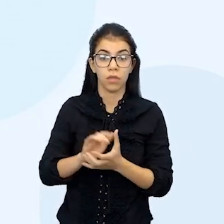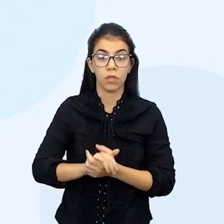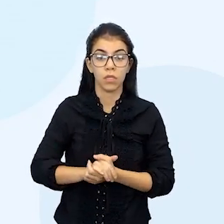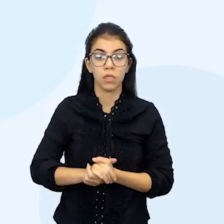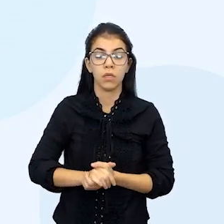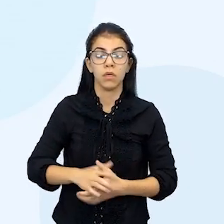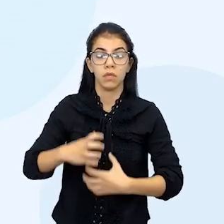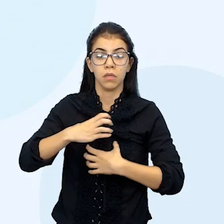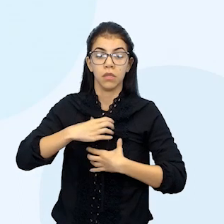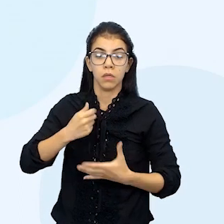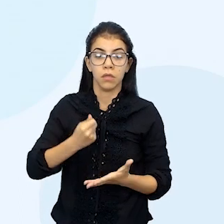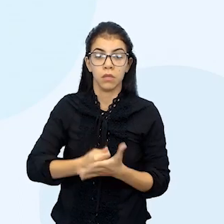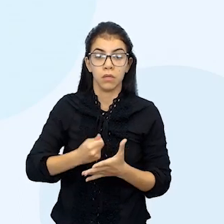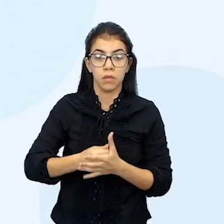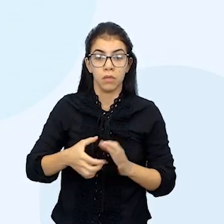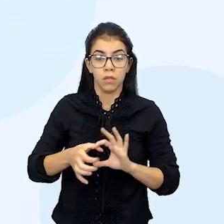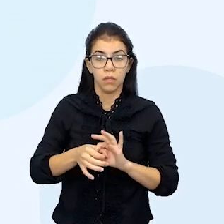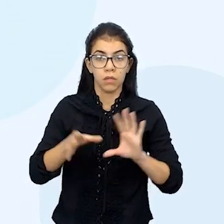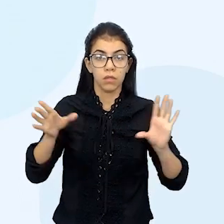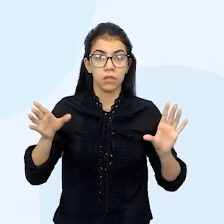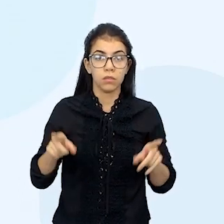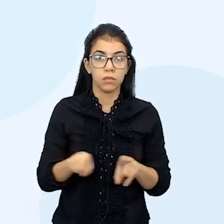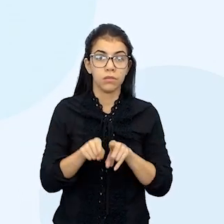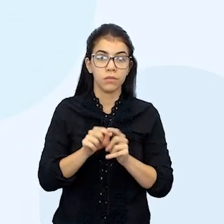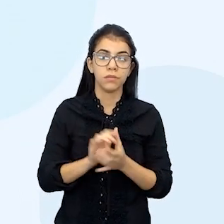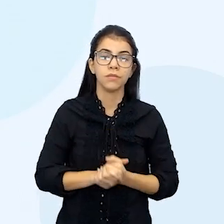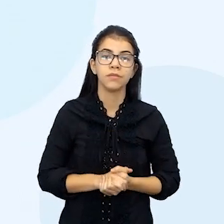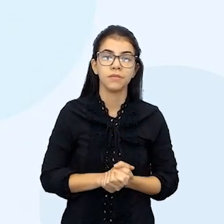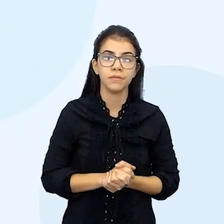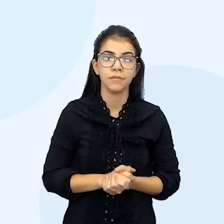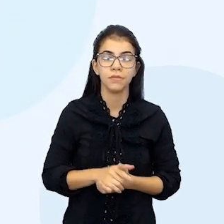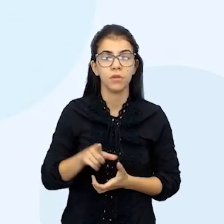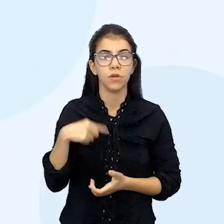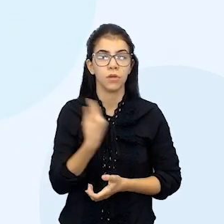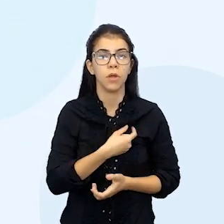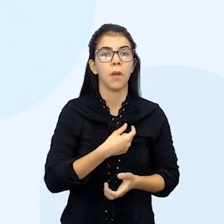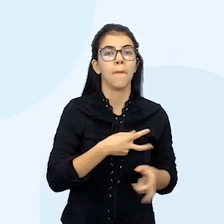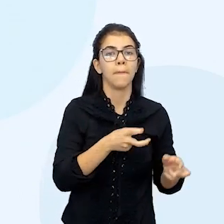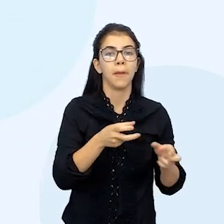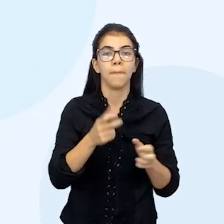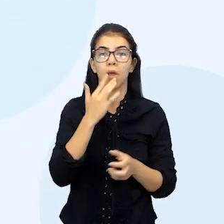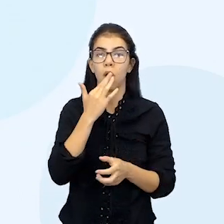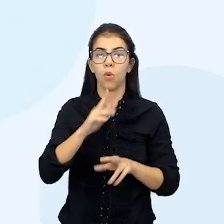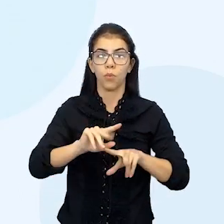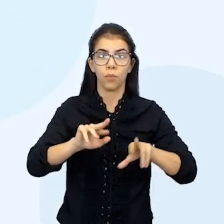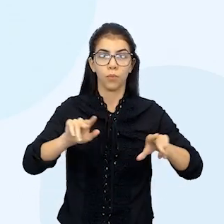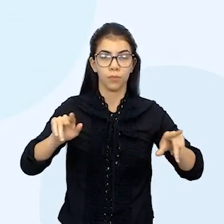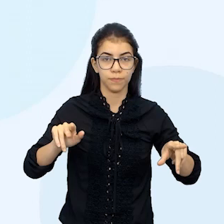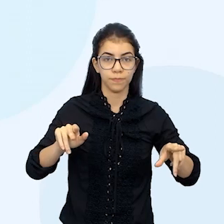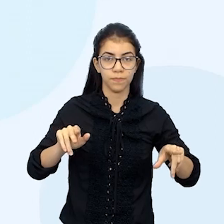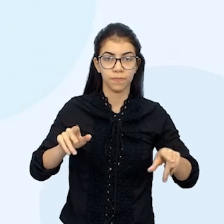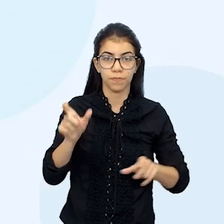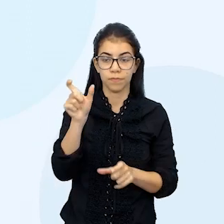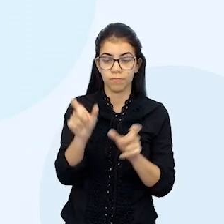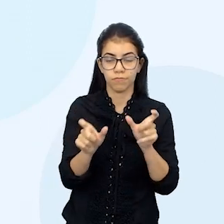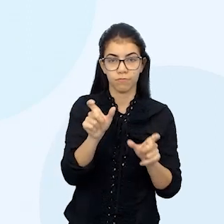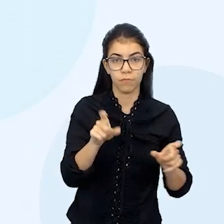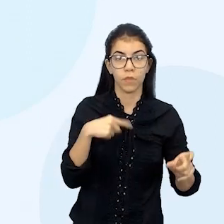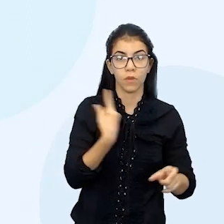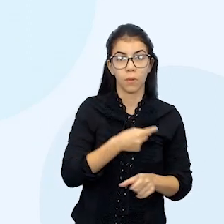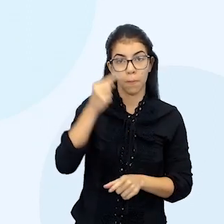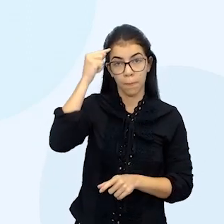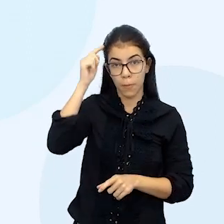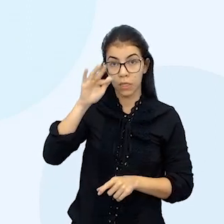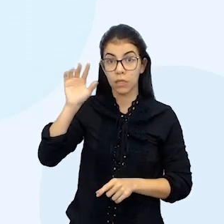emocional, abertura ao novo, né? Cada uma delas a gente percebe que tem uma cor, né? E quão importante é a gente pensar